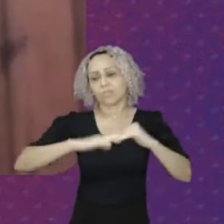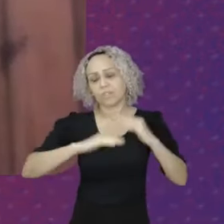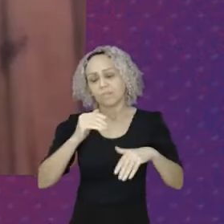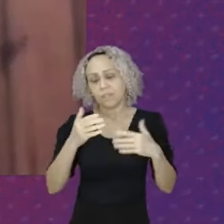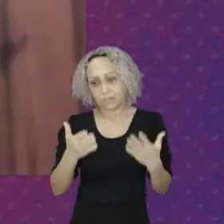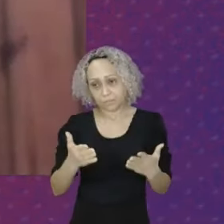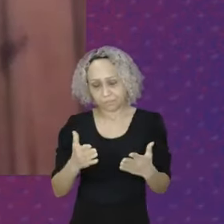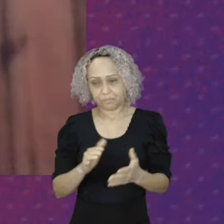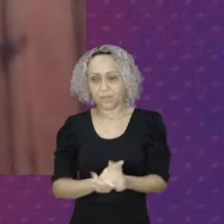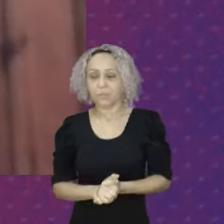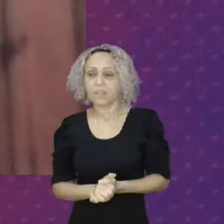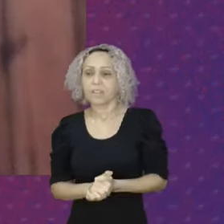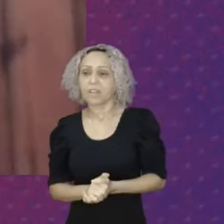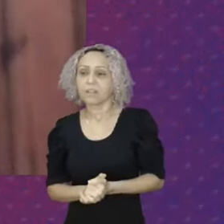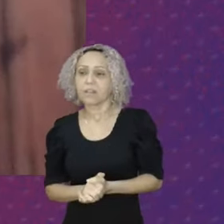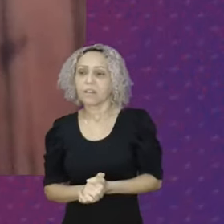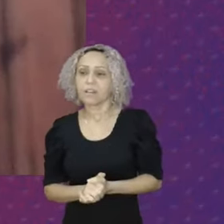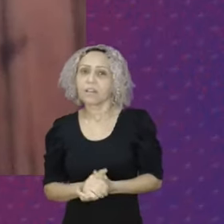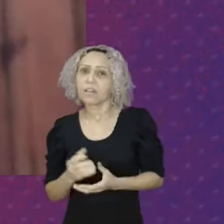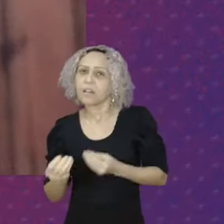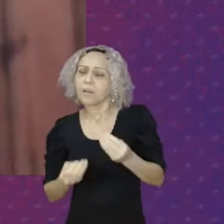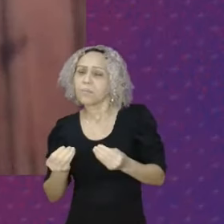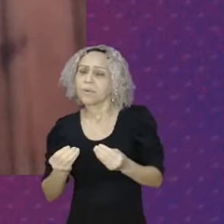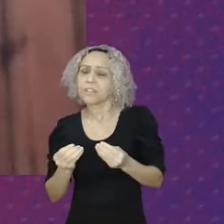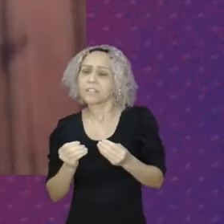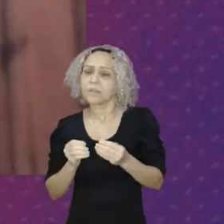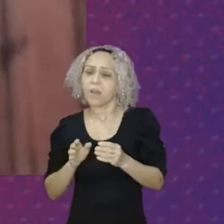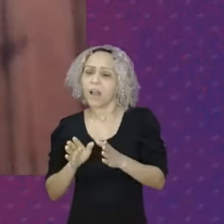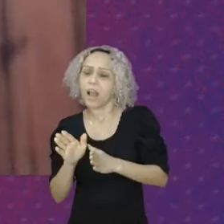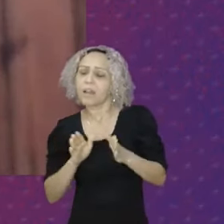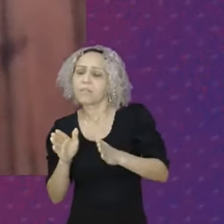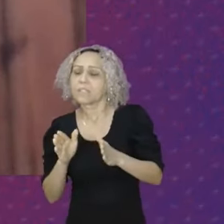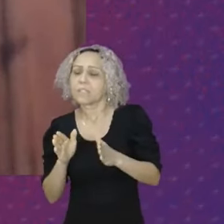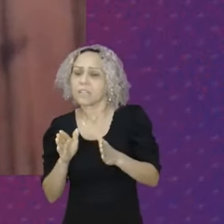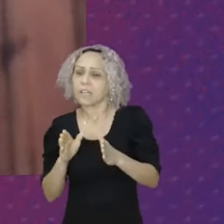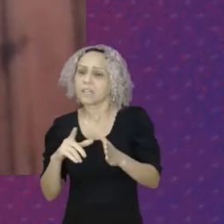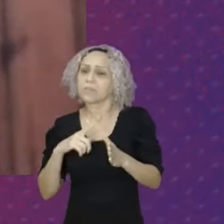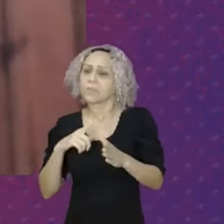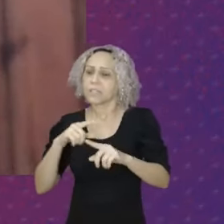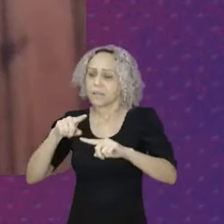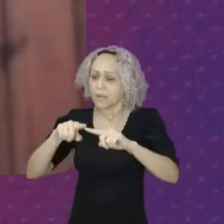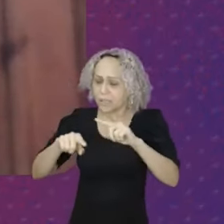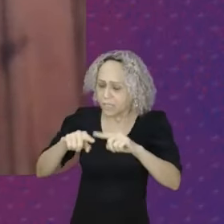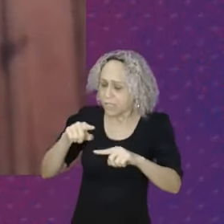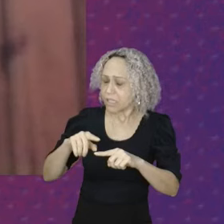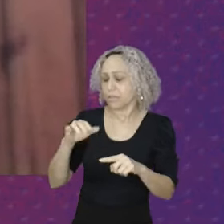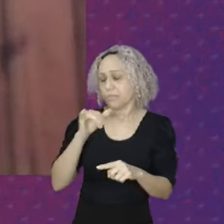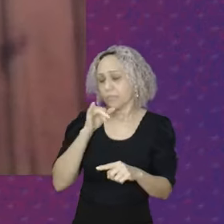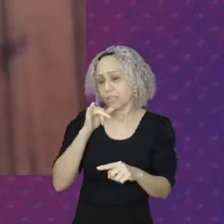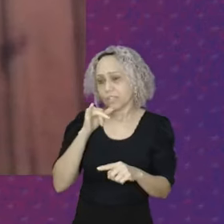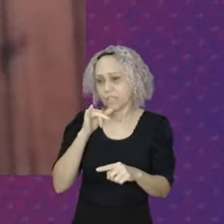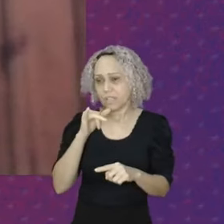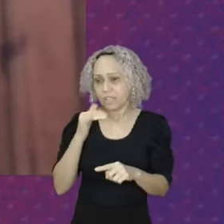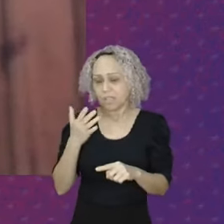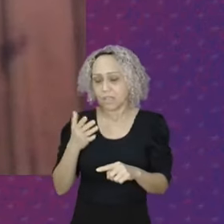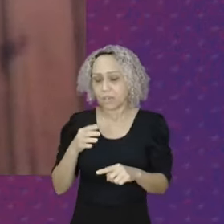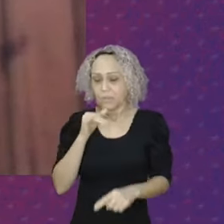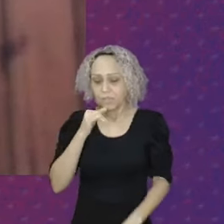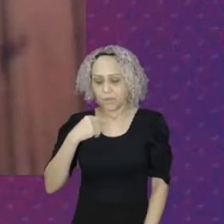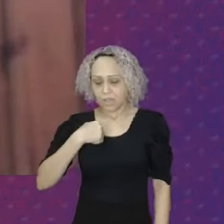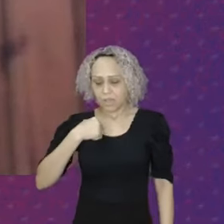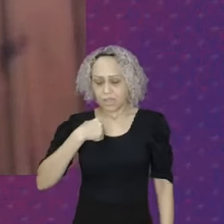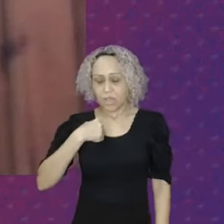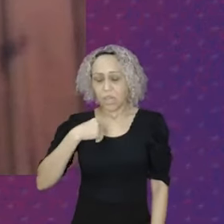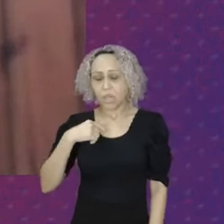eh que você consegue os seus recursos para poder ter mais acessibilidade incluída por exemplo eu uso uma muleta